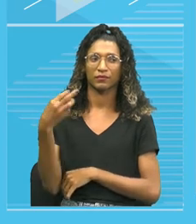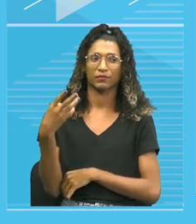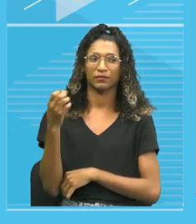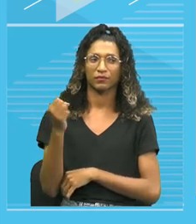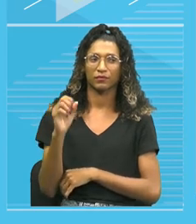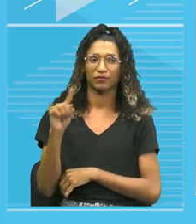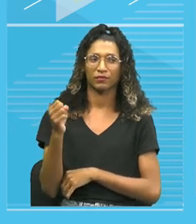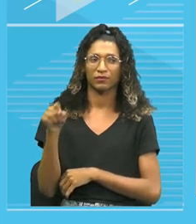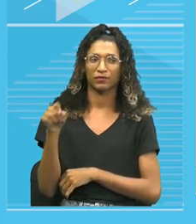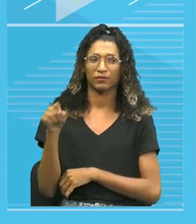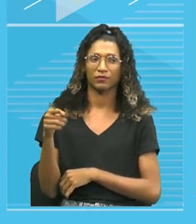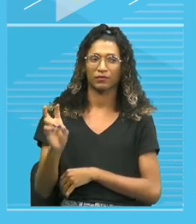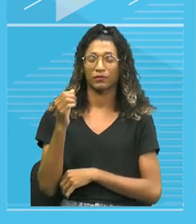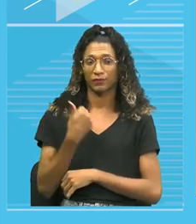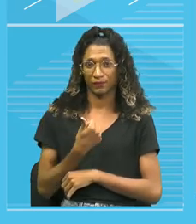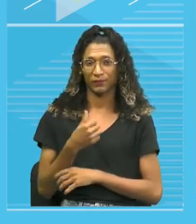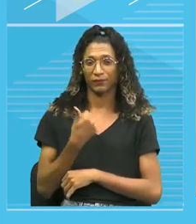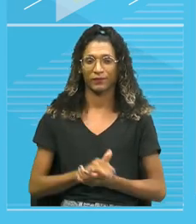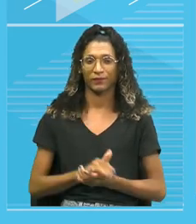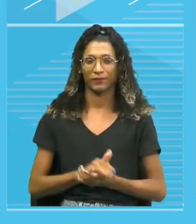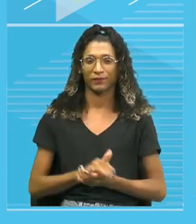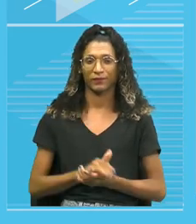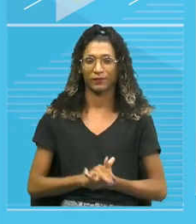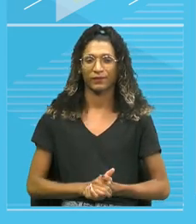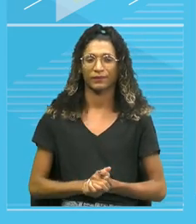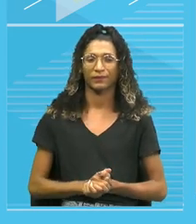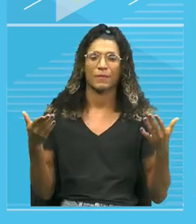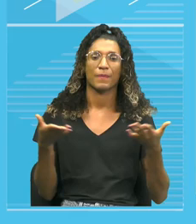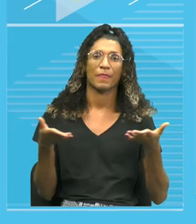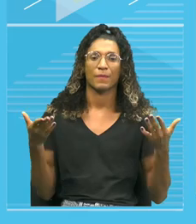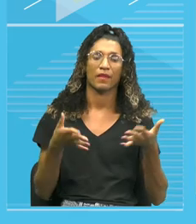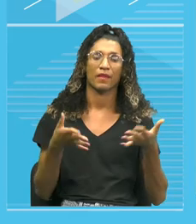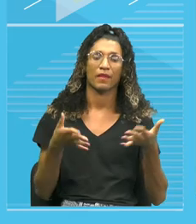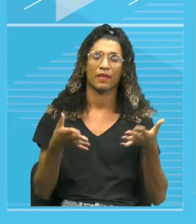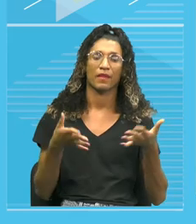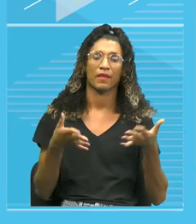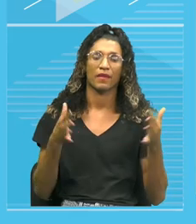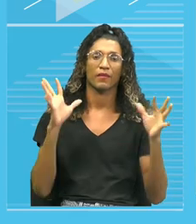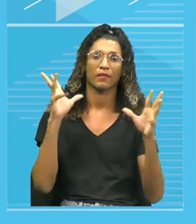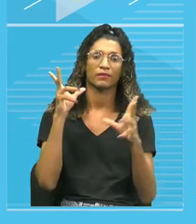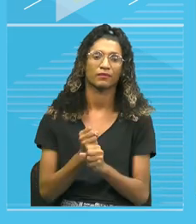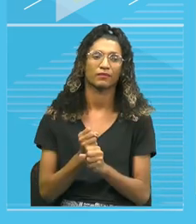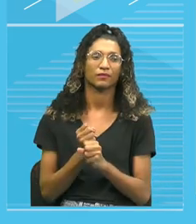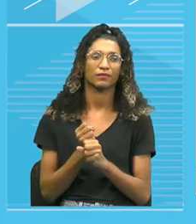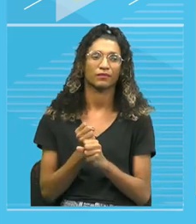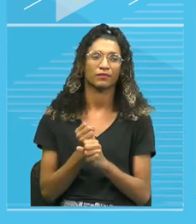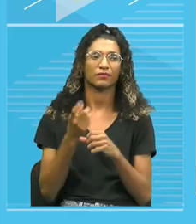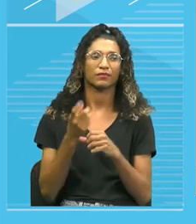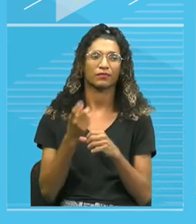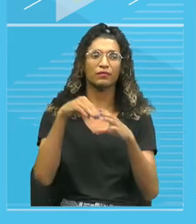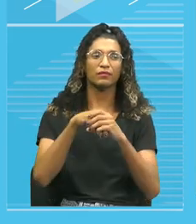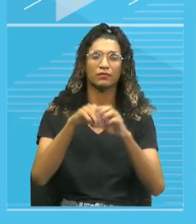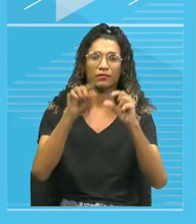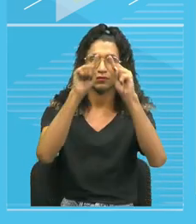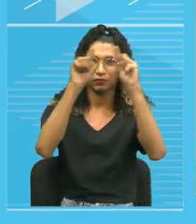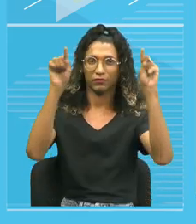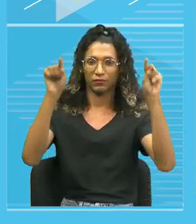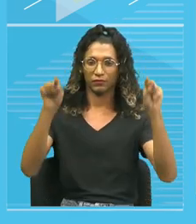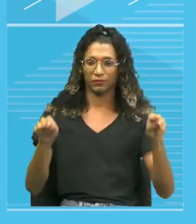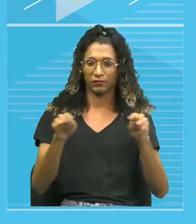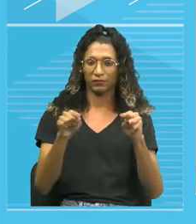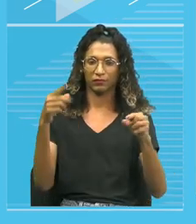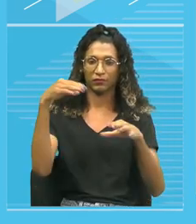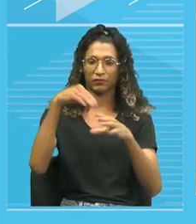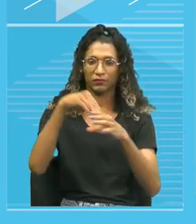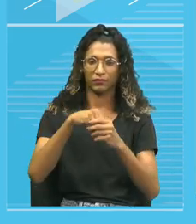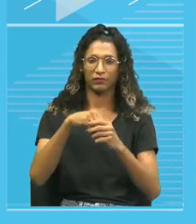,5 show vamos calcular aqui que tá dentro do colchete menos com